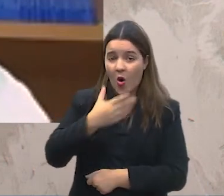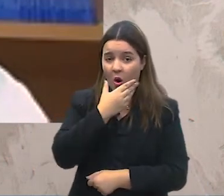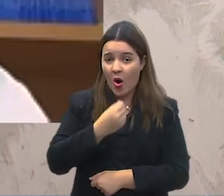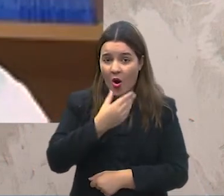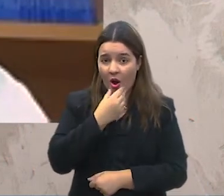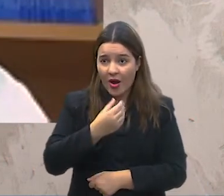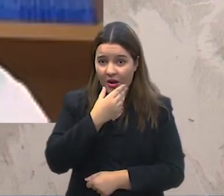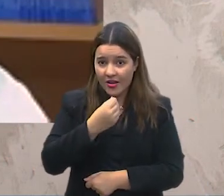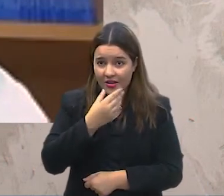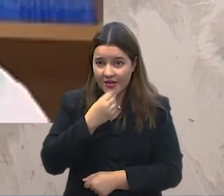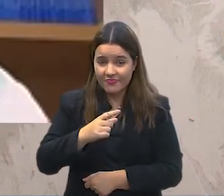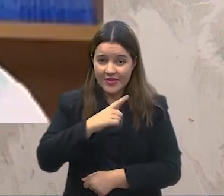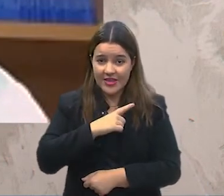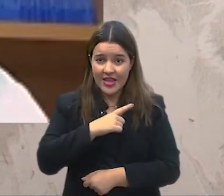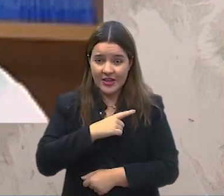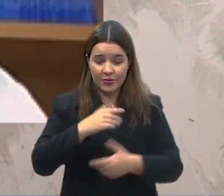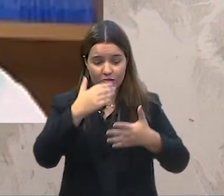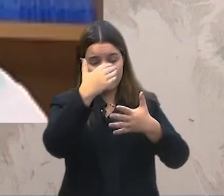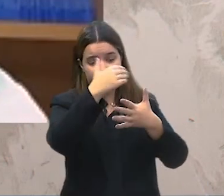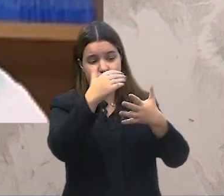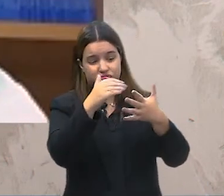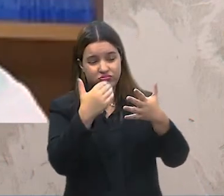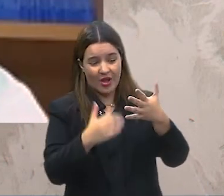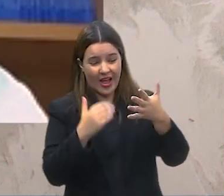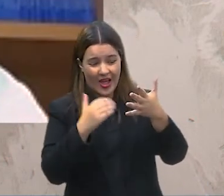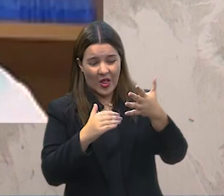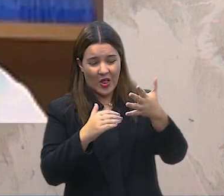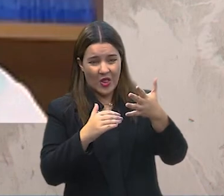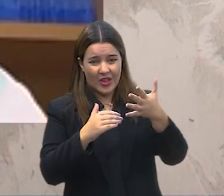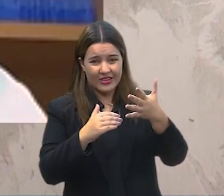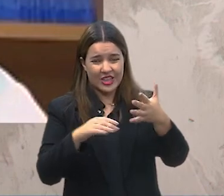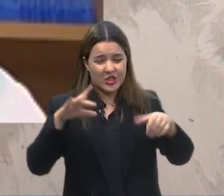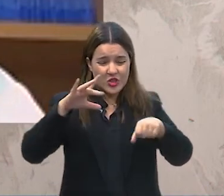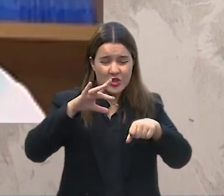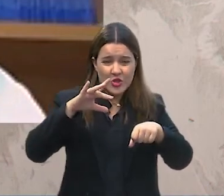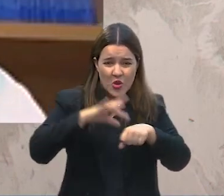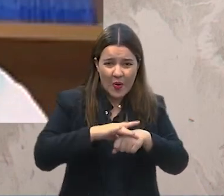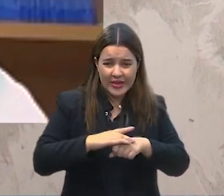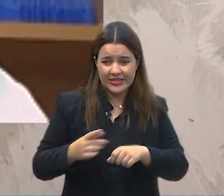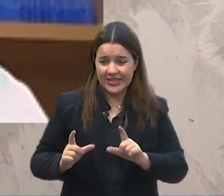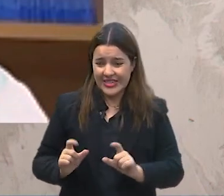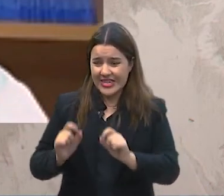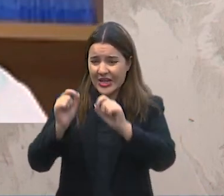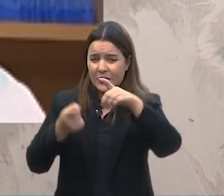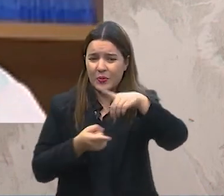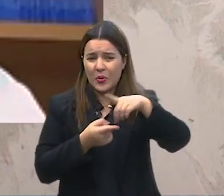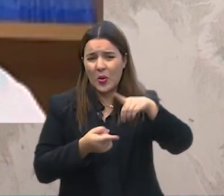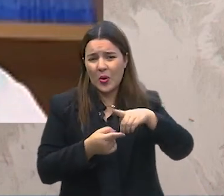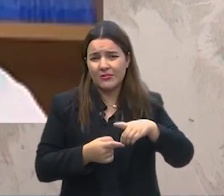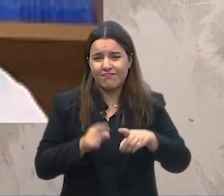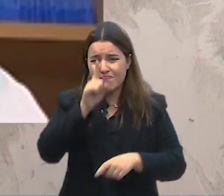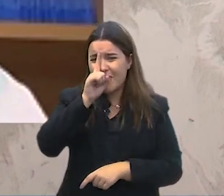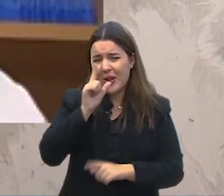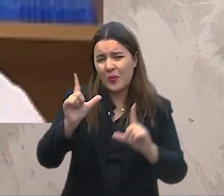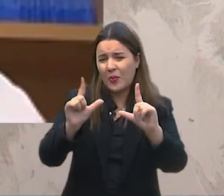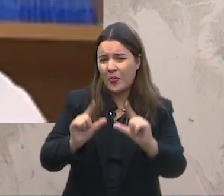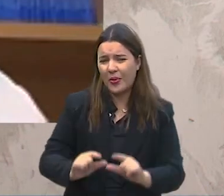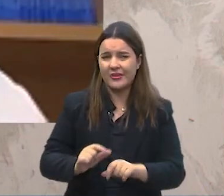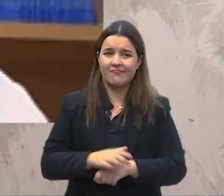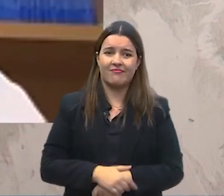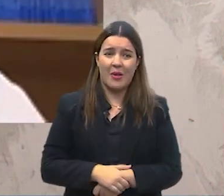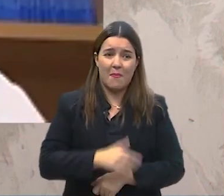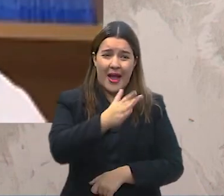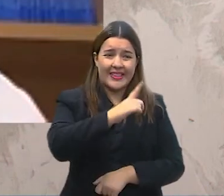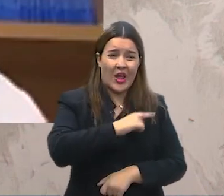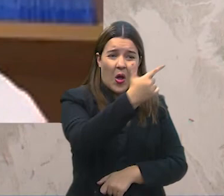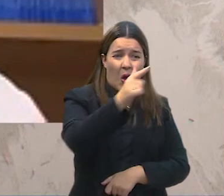são classificados nesses grupos onde a doença é menos agressiva e que são perfeitamente encaixados